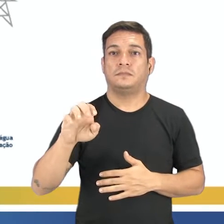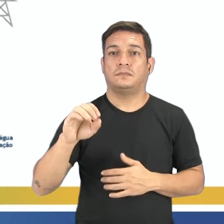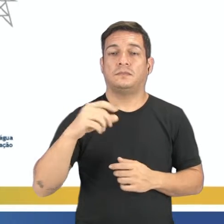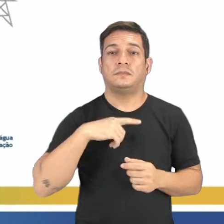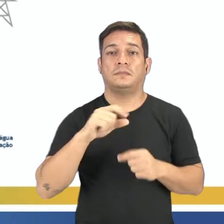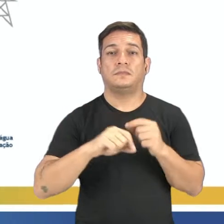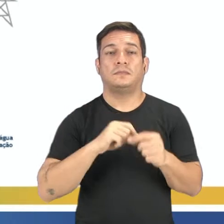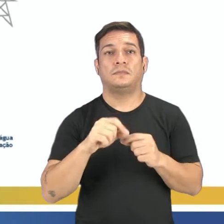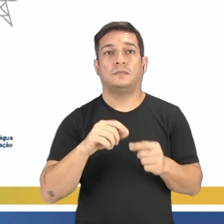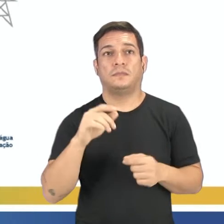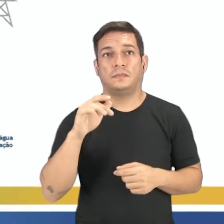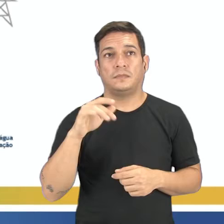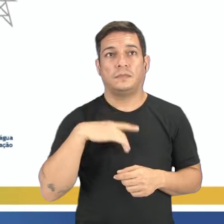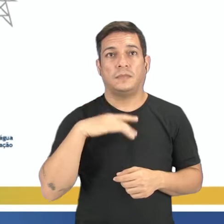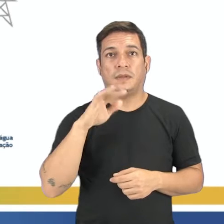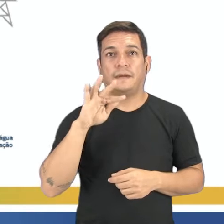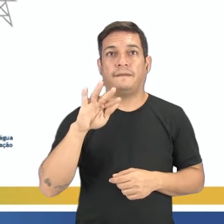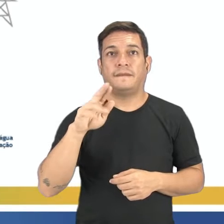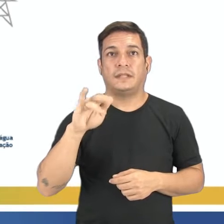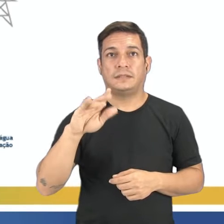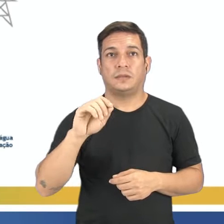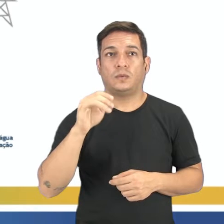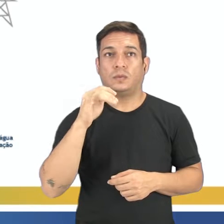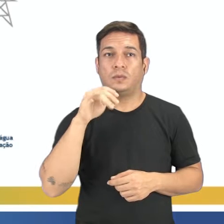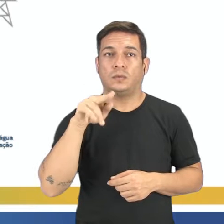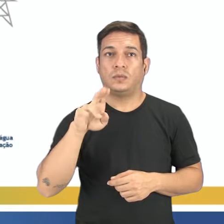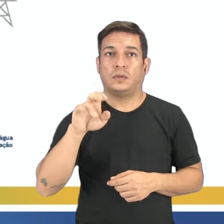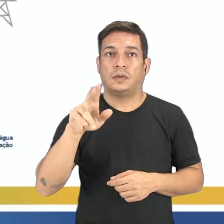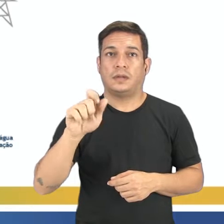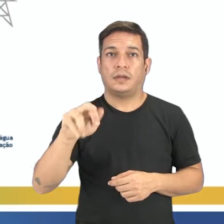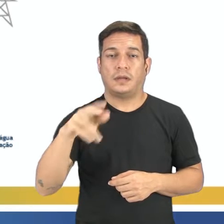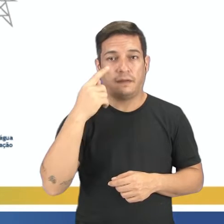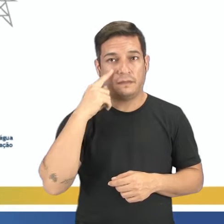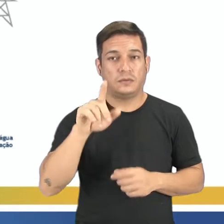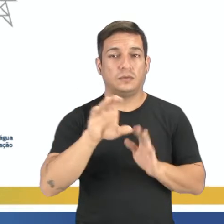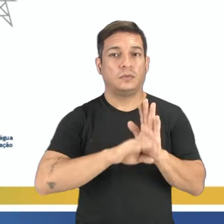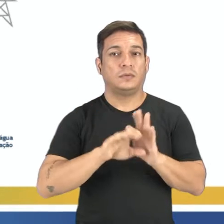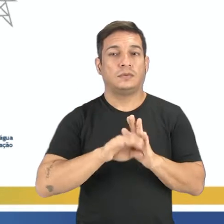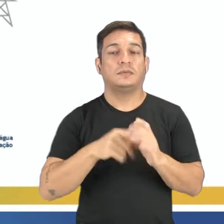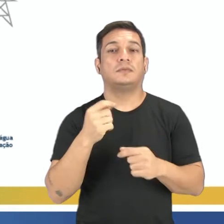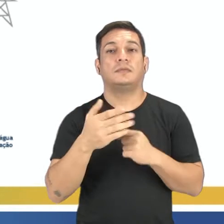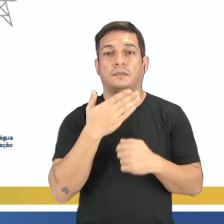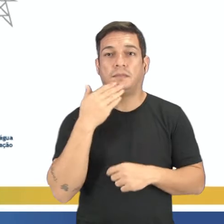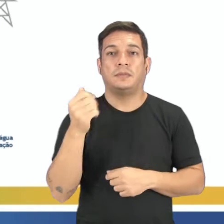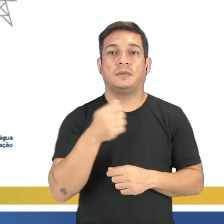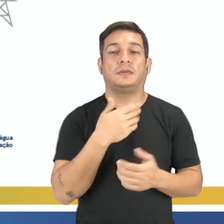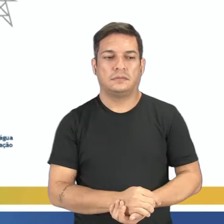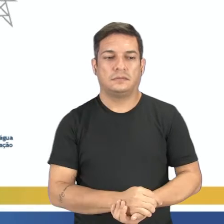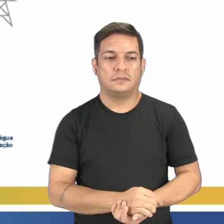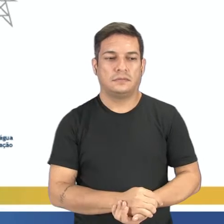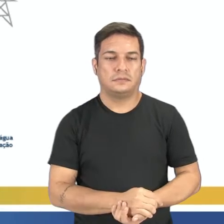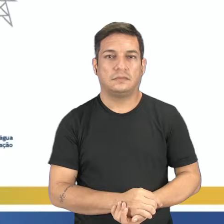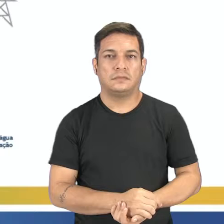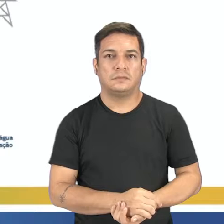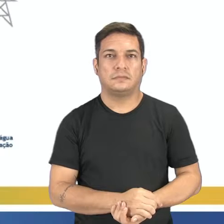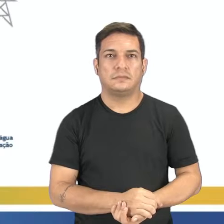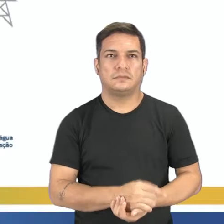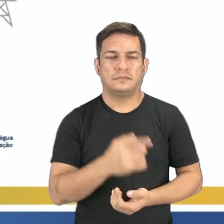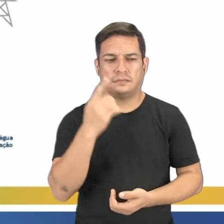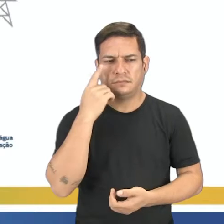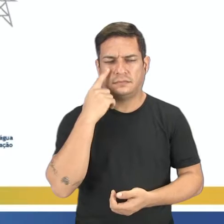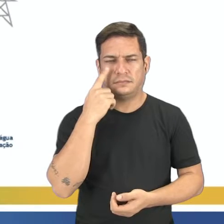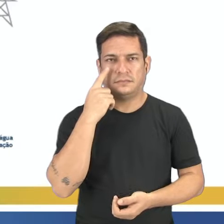envolve a fissão nuclear. Esse conteúdo será visto melhor nas aulas de radioatividade. A